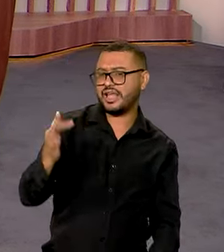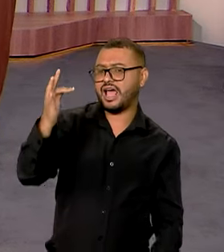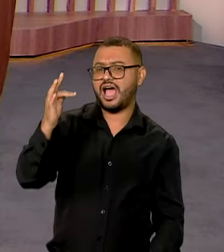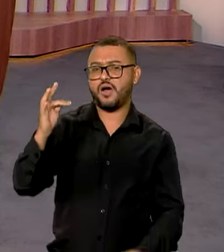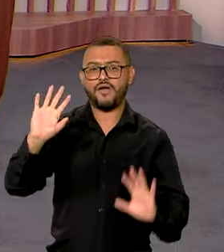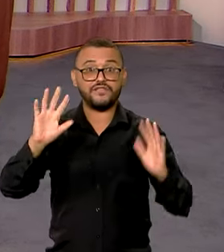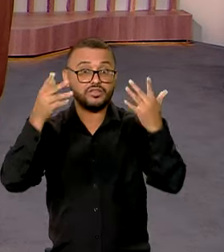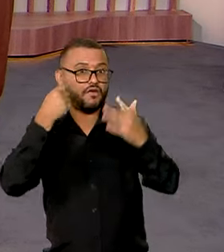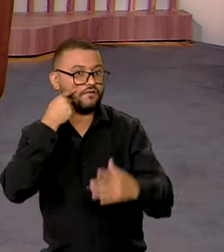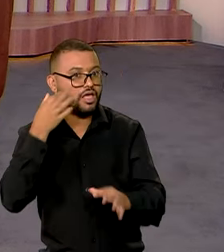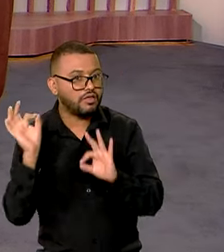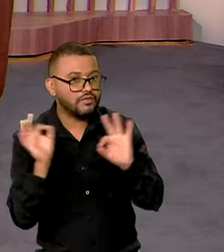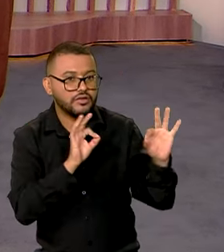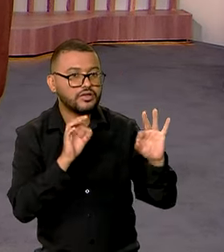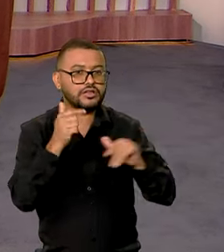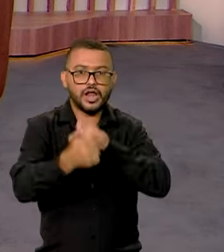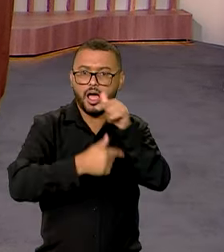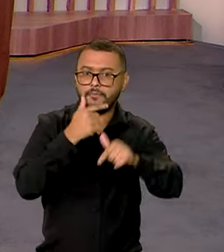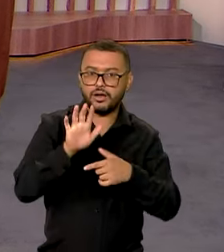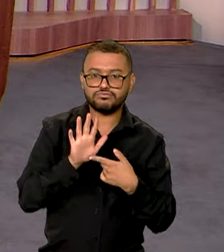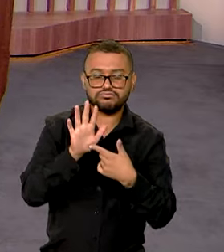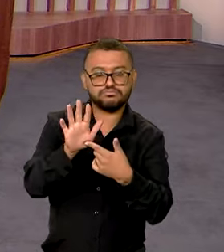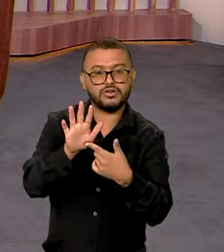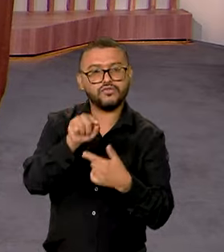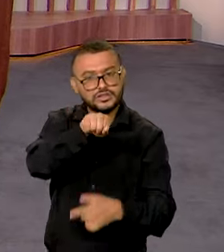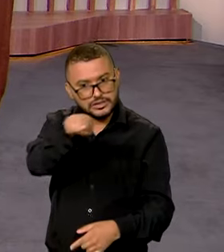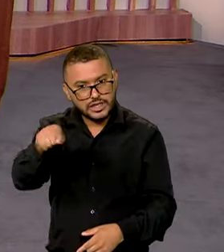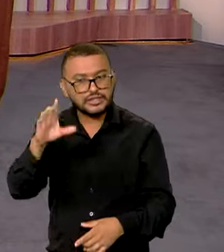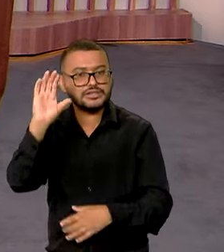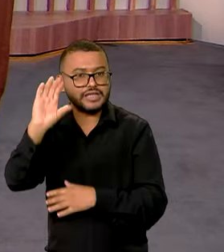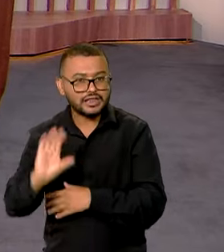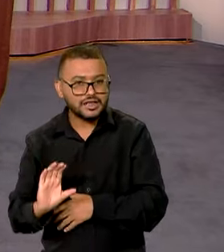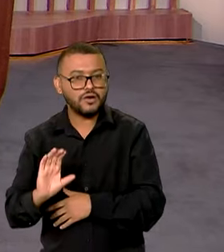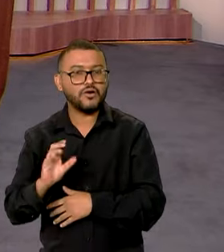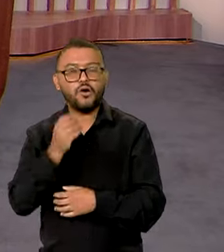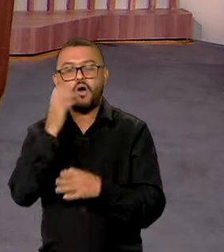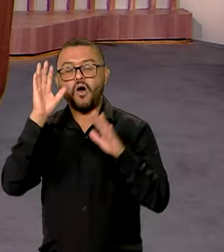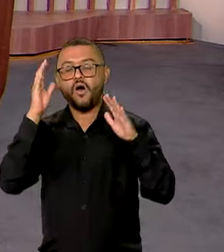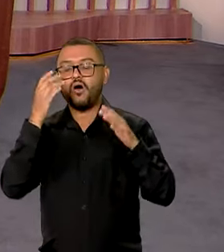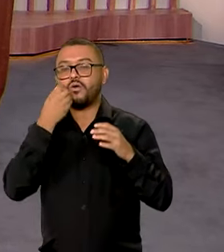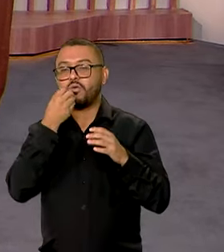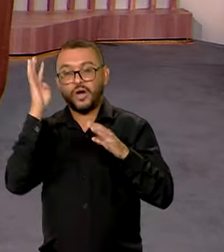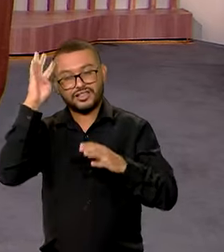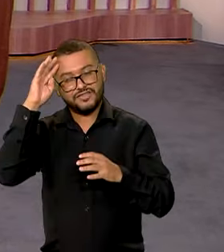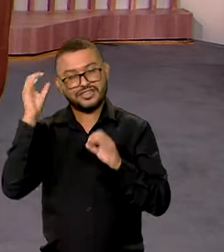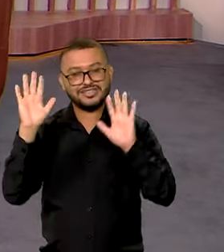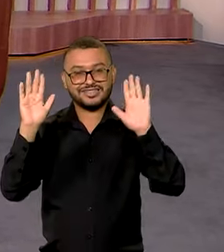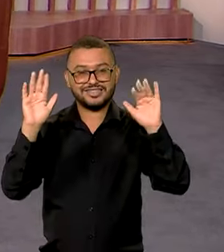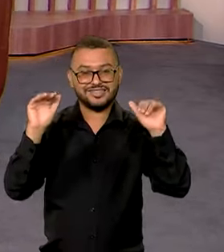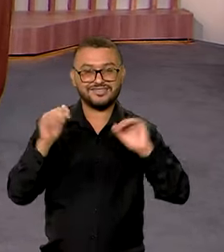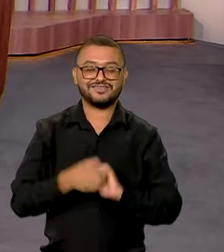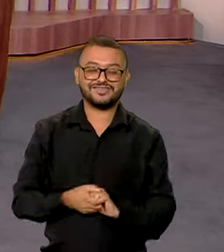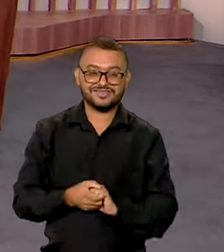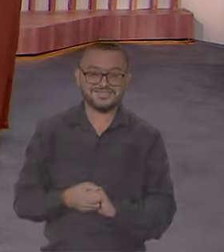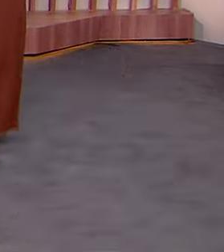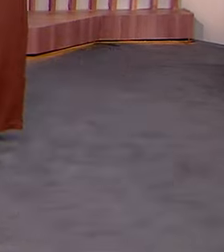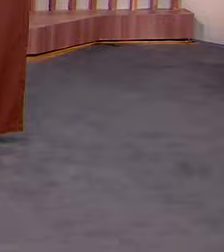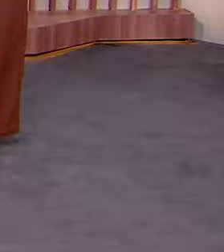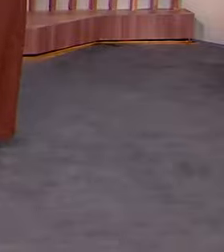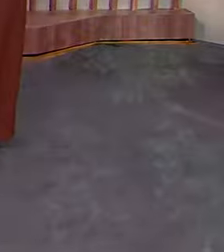eventos ao vivo, dicas e serviços para você, cidadão. Uma ótima quarta-feira. Até a próxima. Tchau. Tchau. Tchau, tchau.